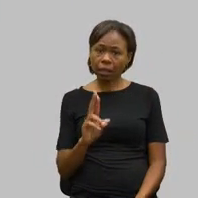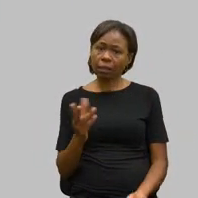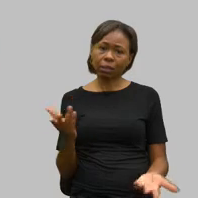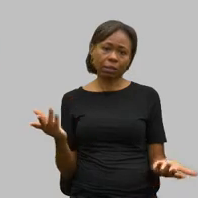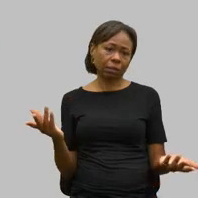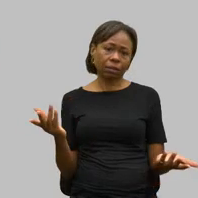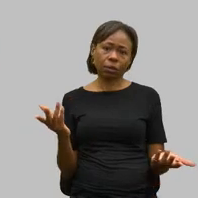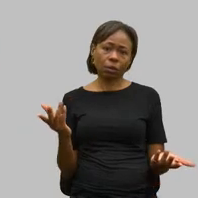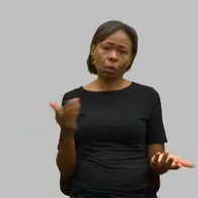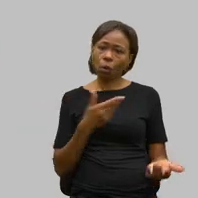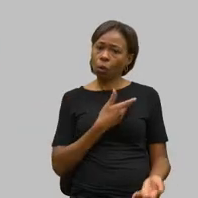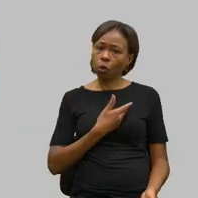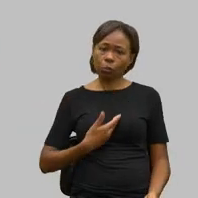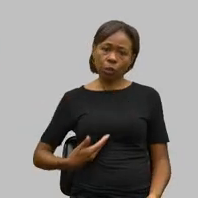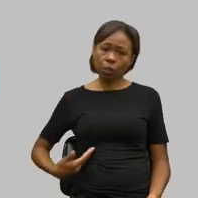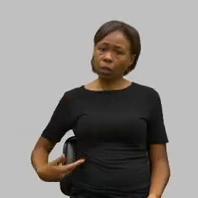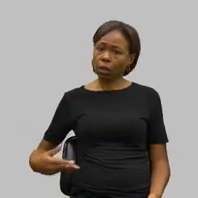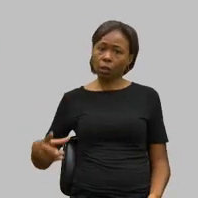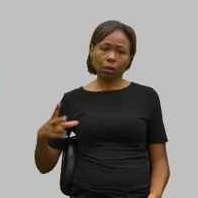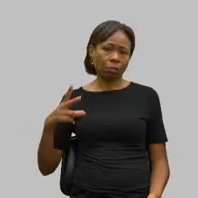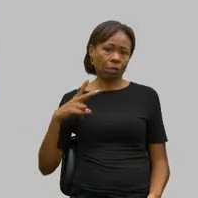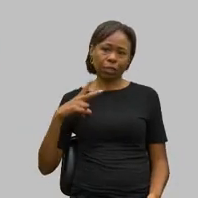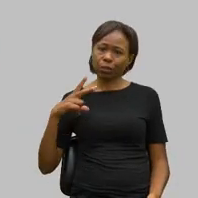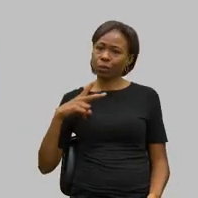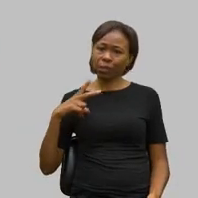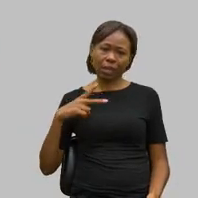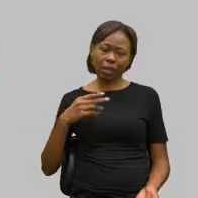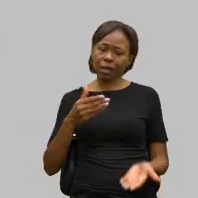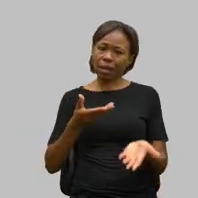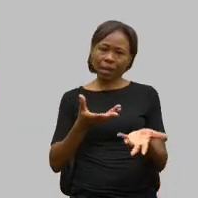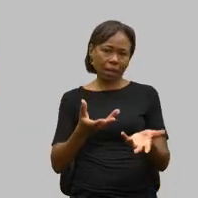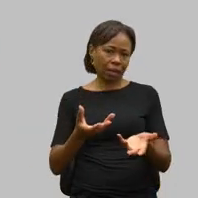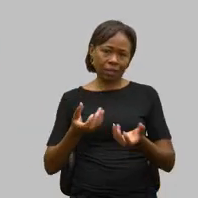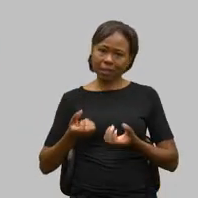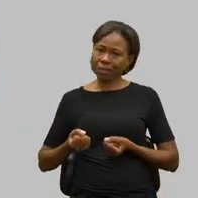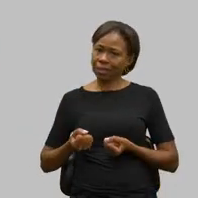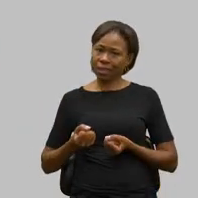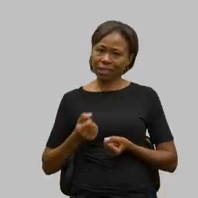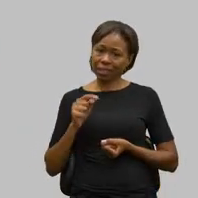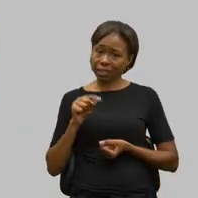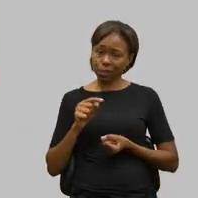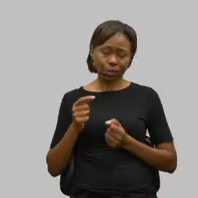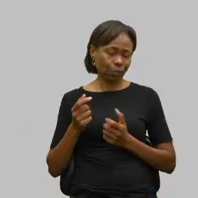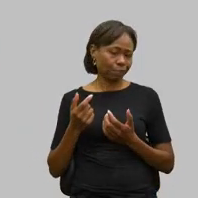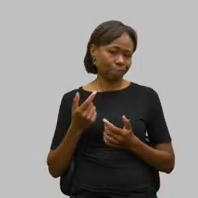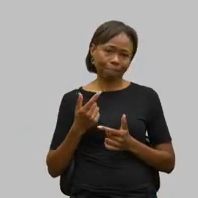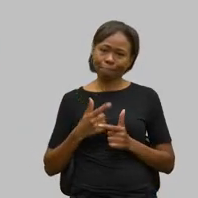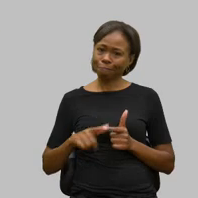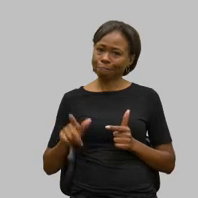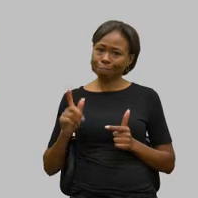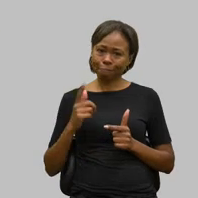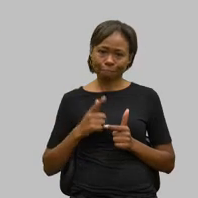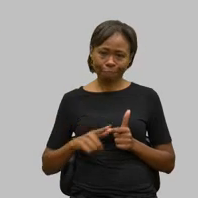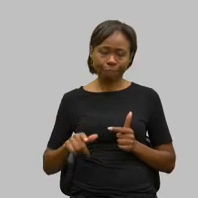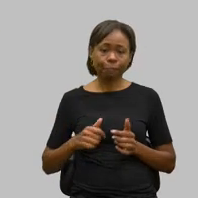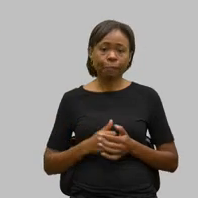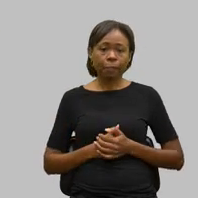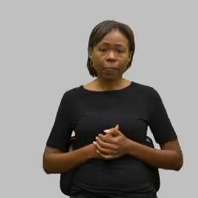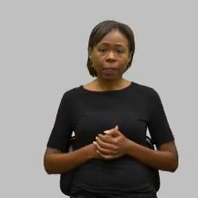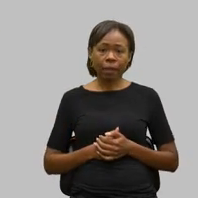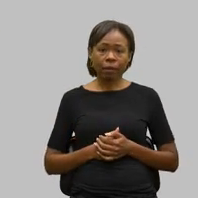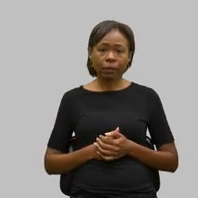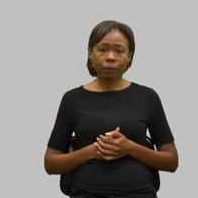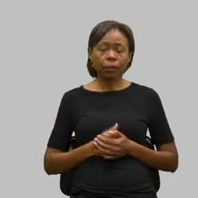público conseguir botar essa pessoa para fazer isso. É um problema. Bom, agora, qual é o